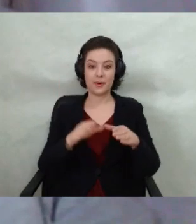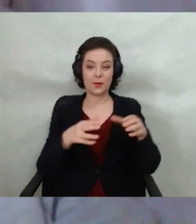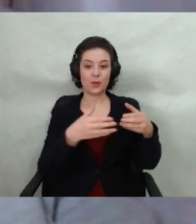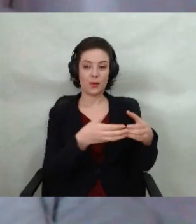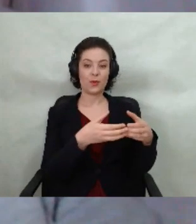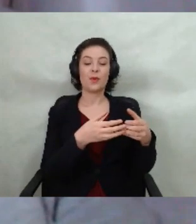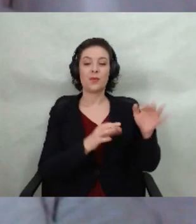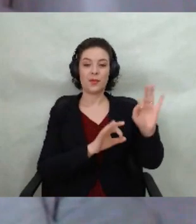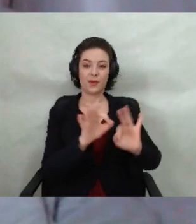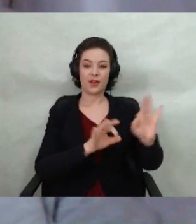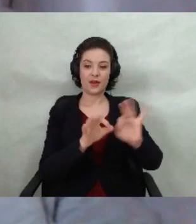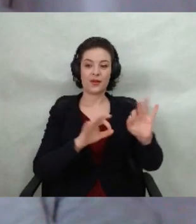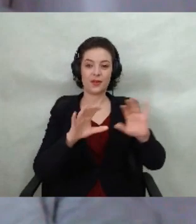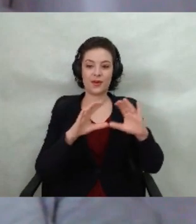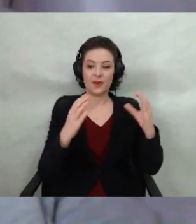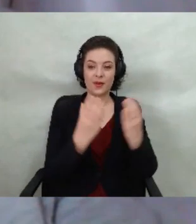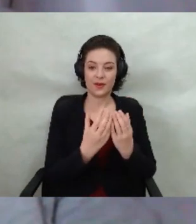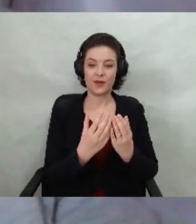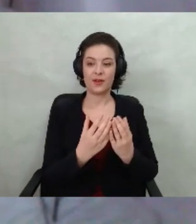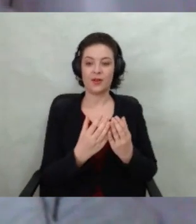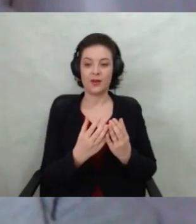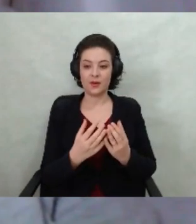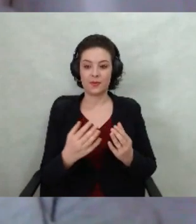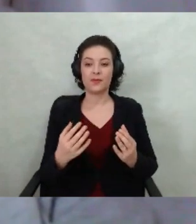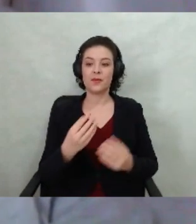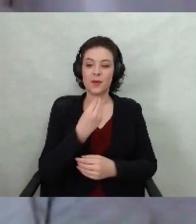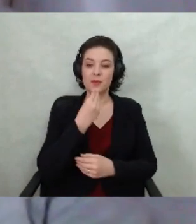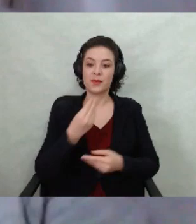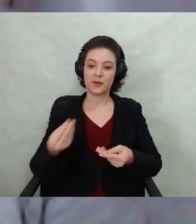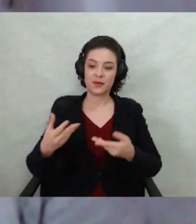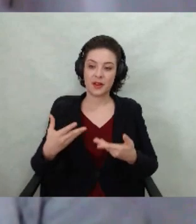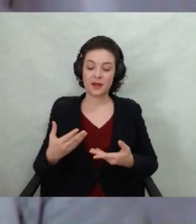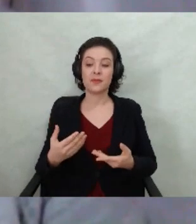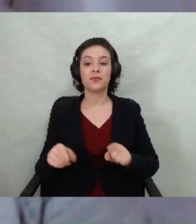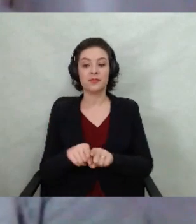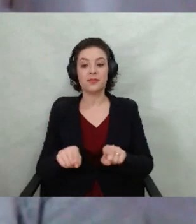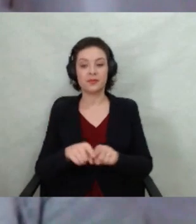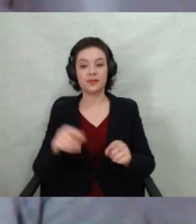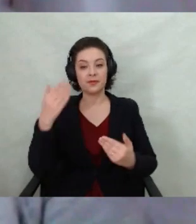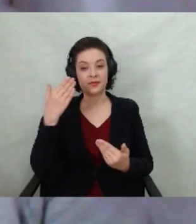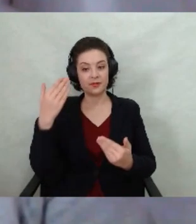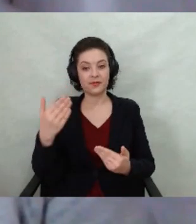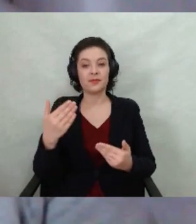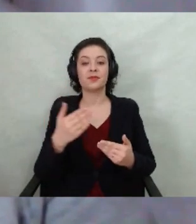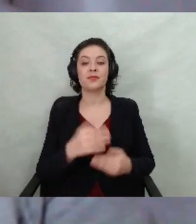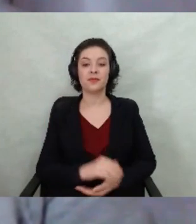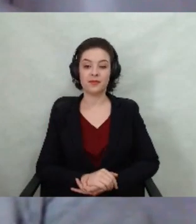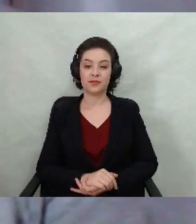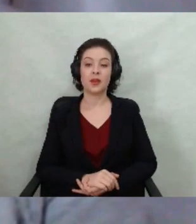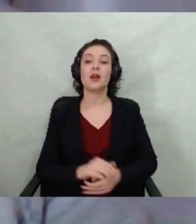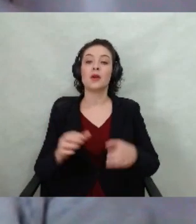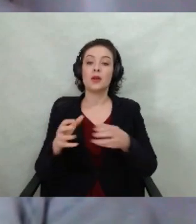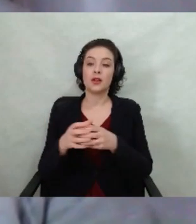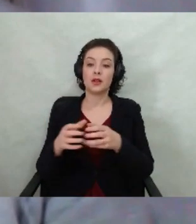do Congresso pela oportunidade e também agradecer a toda a equipe do Hospital São Paulo,